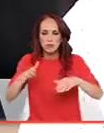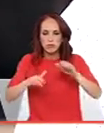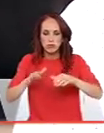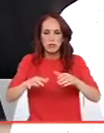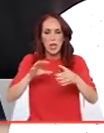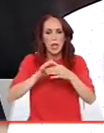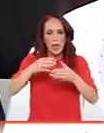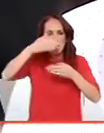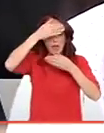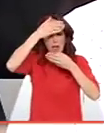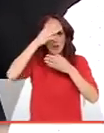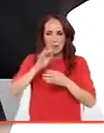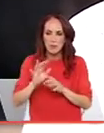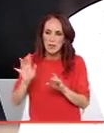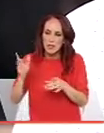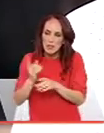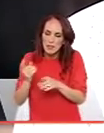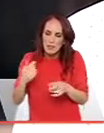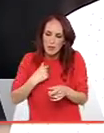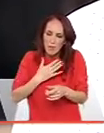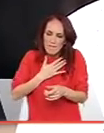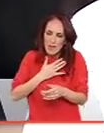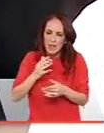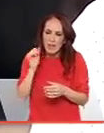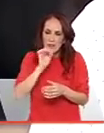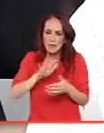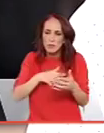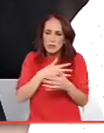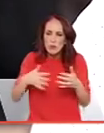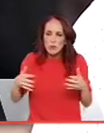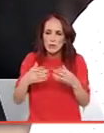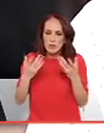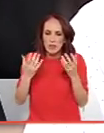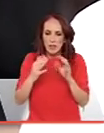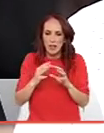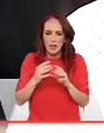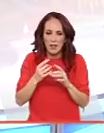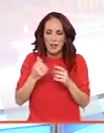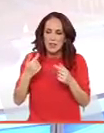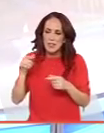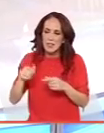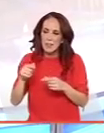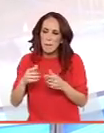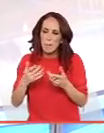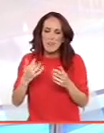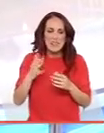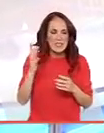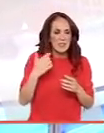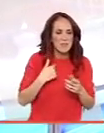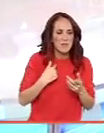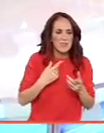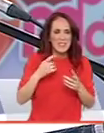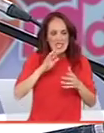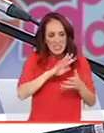poesia outra música que o pela história que tane por ter começado no fórum muito porque não podia cantar nos fatos mas não poderão me não seria